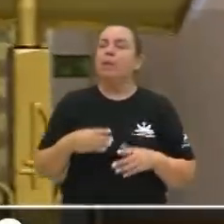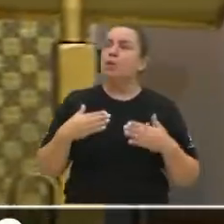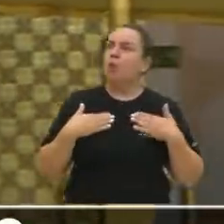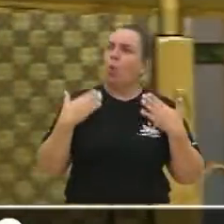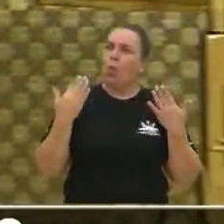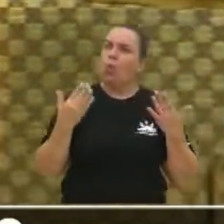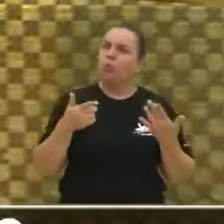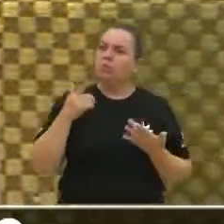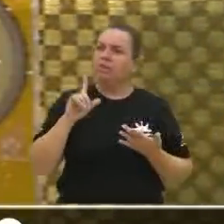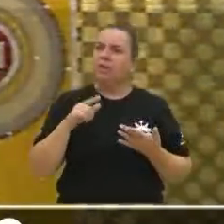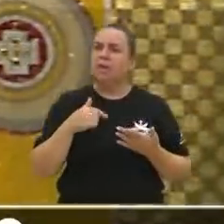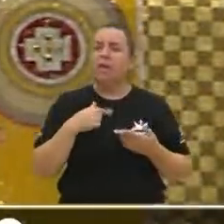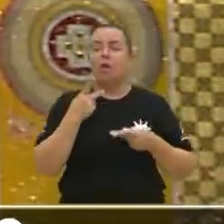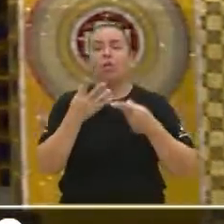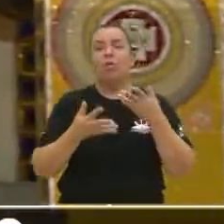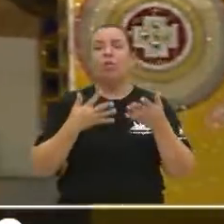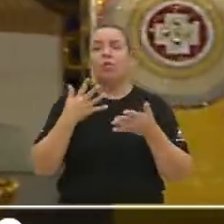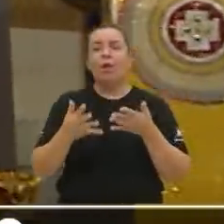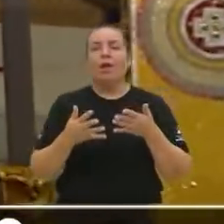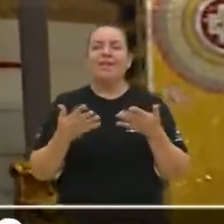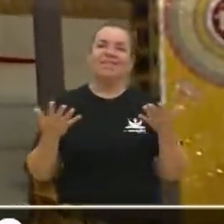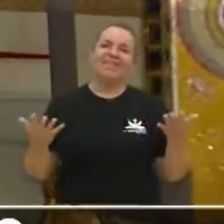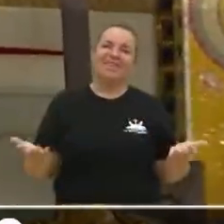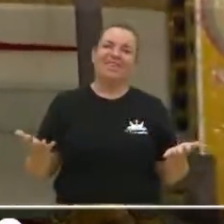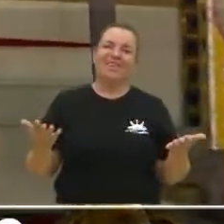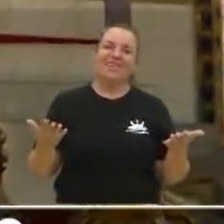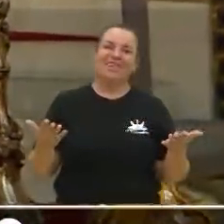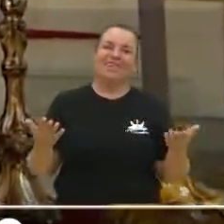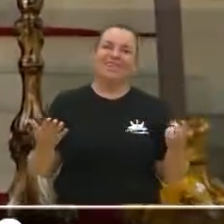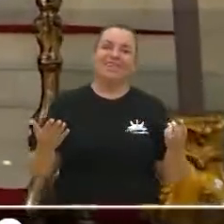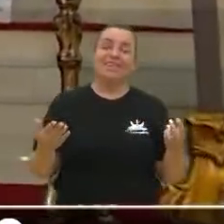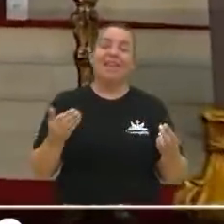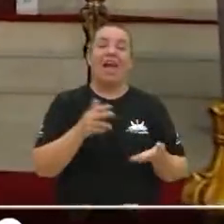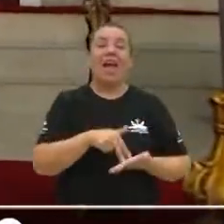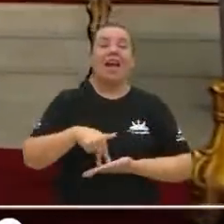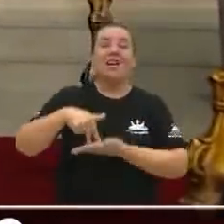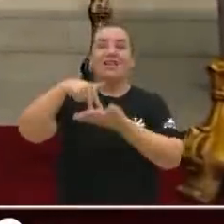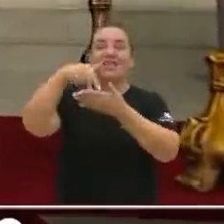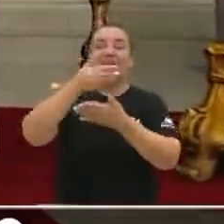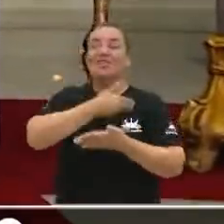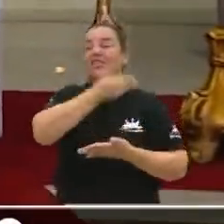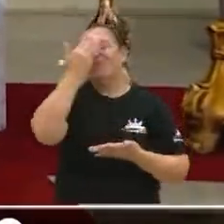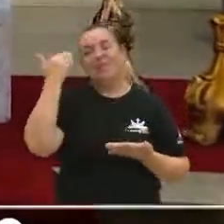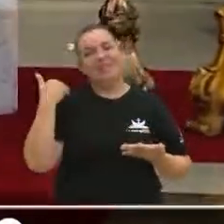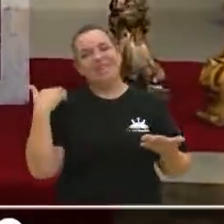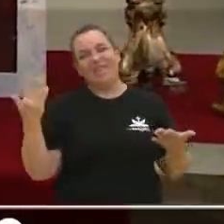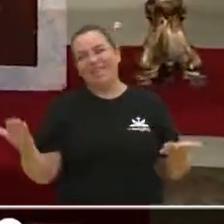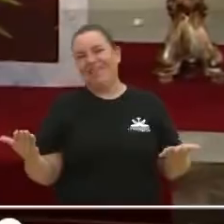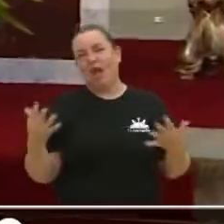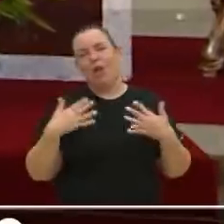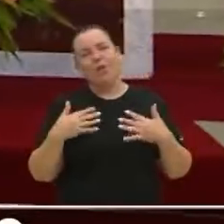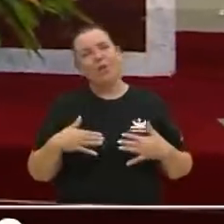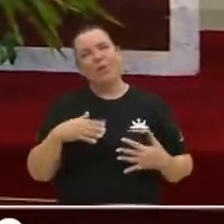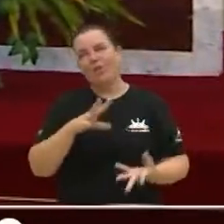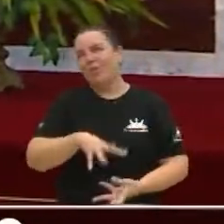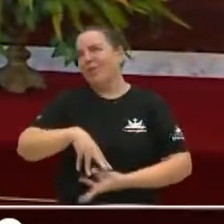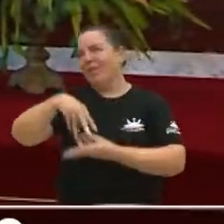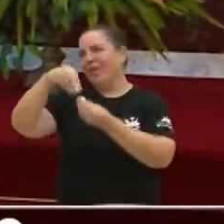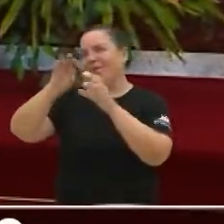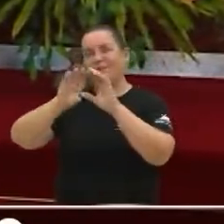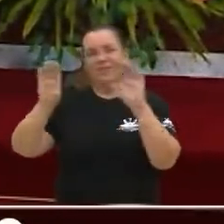surpreso porque eu tinha que falar da Imaculada concentram Assunção de Nossa Senhora Corpo e Alma aos